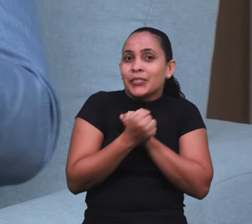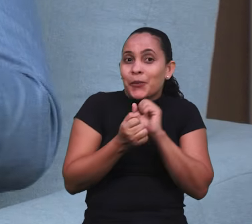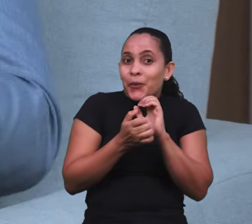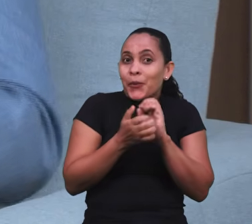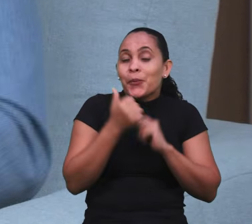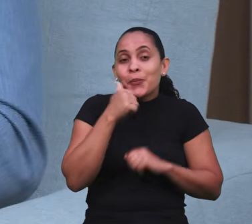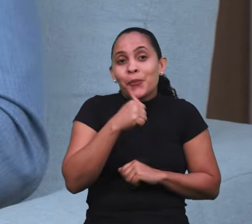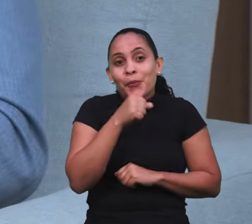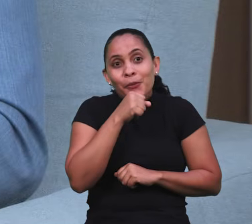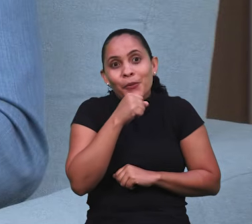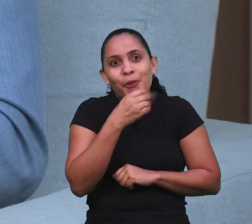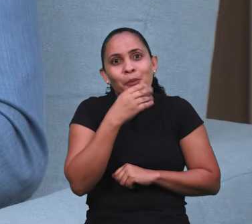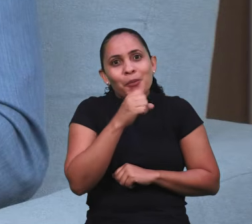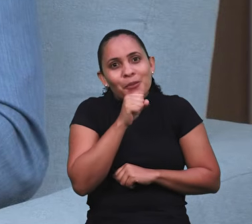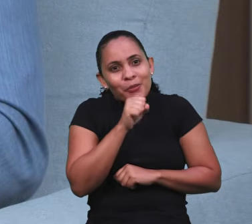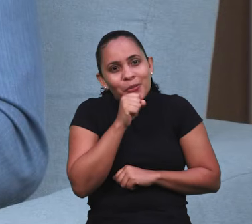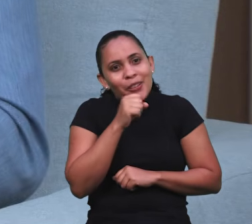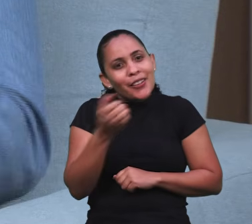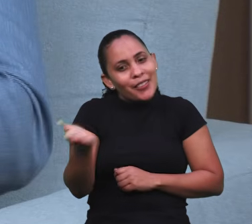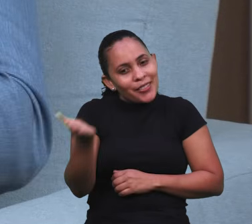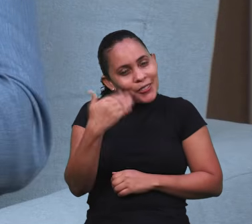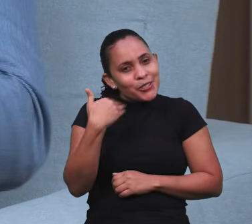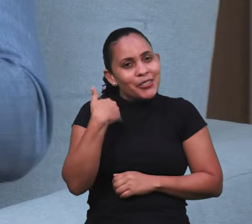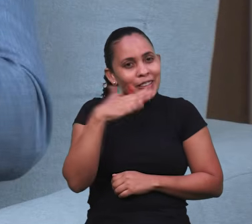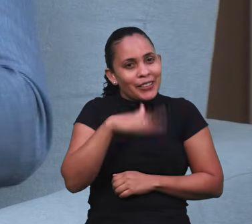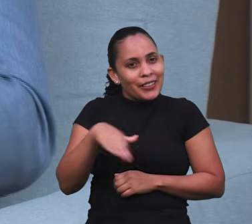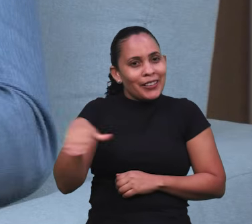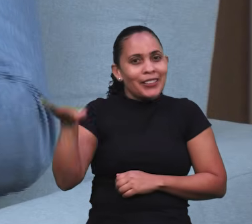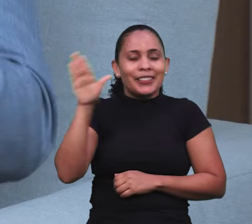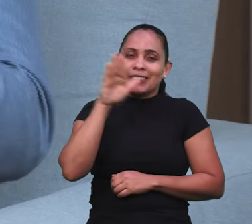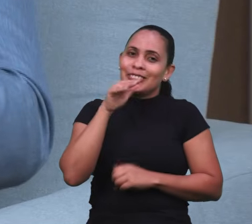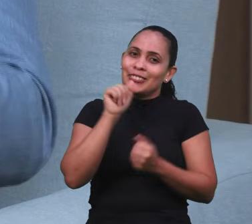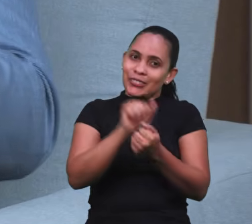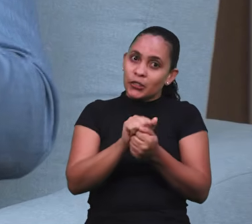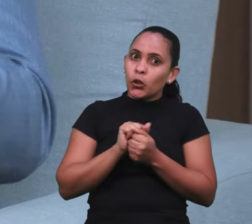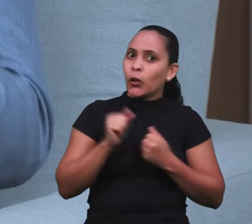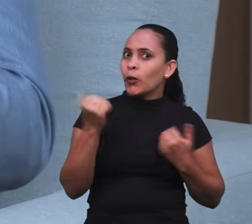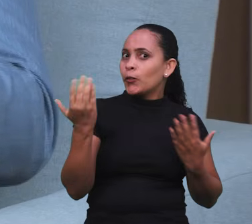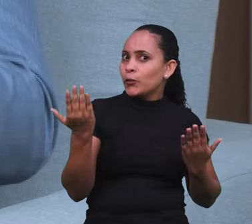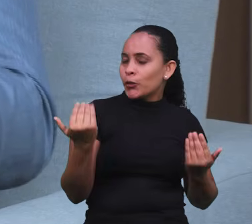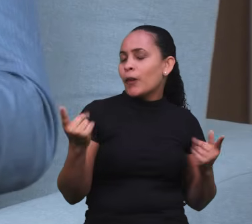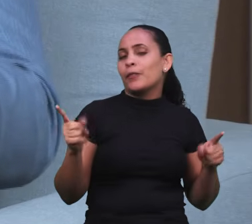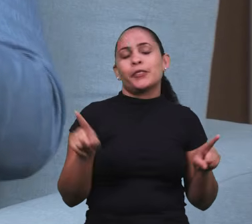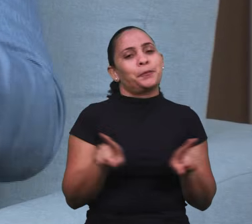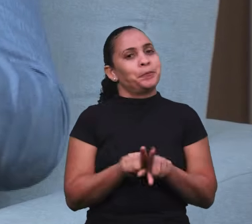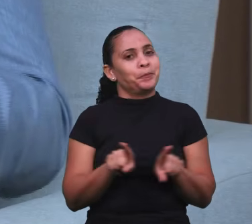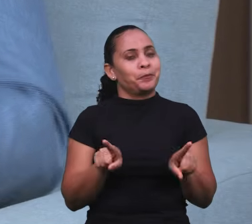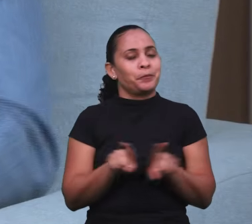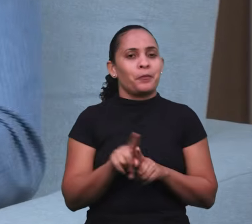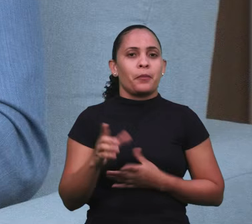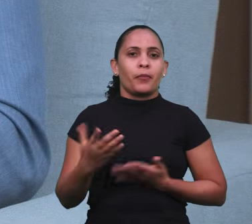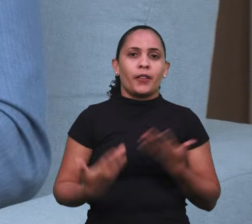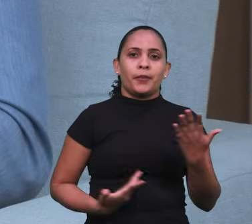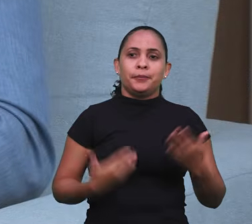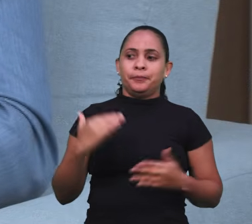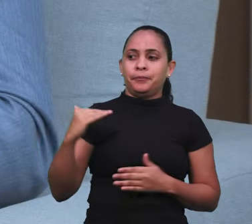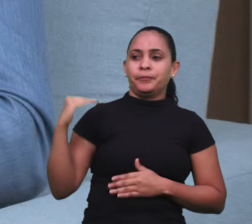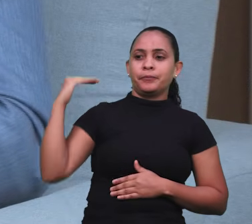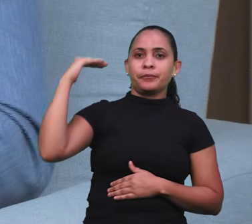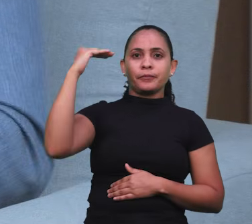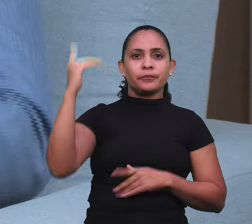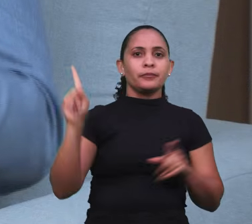um abraço para o vovô, para a vovó. É sempre muito bom ter a participação de crianças, intermediários, adolescentes, dos jovens e também dos